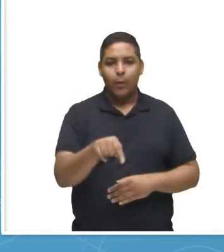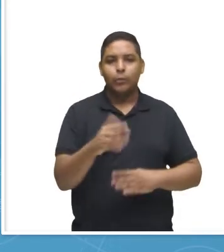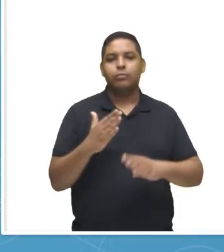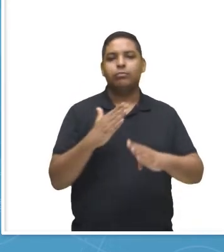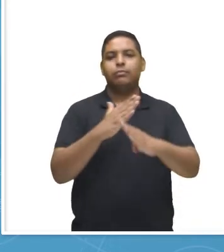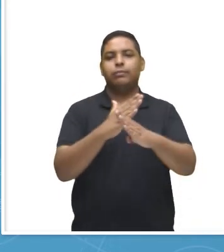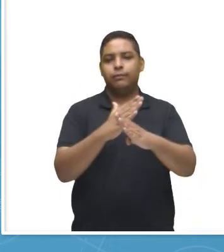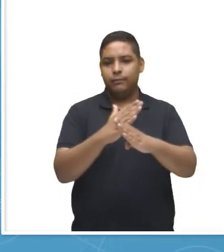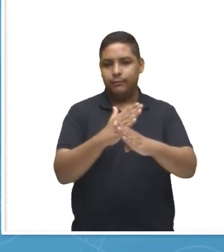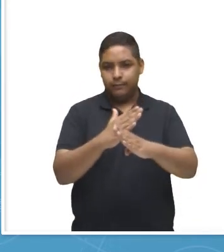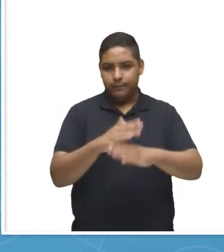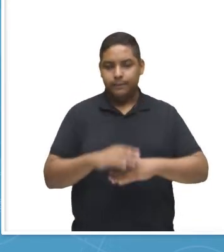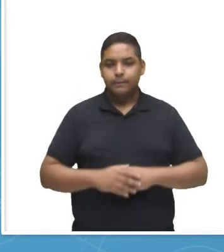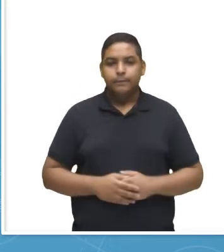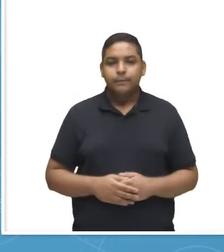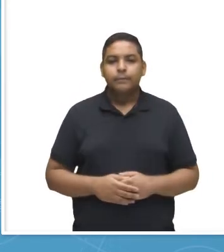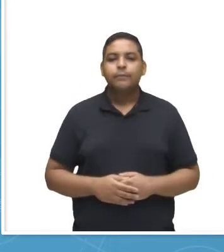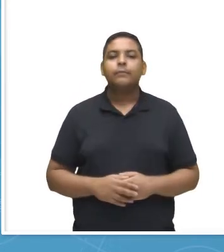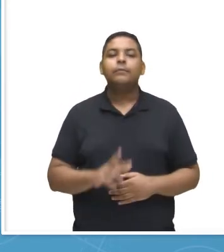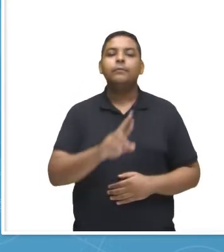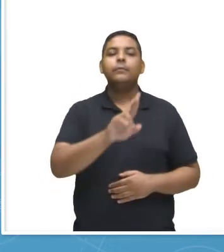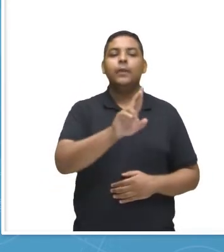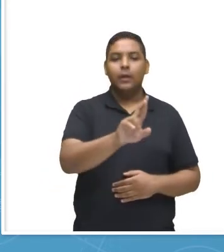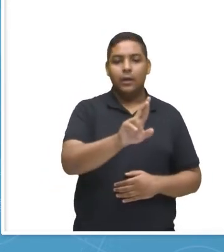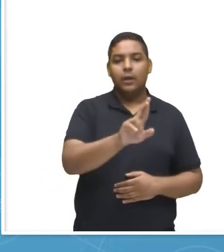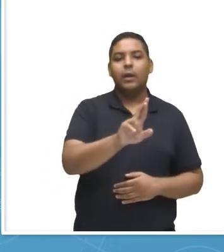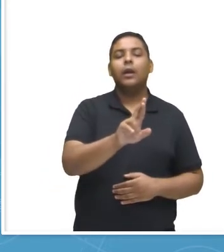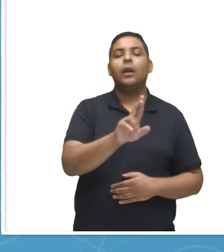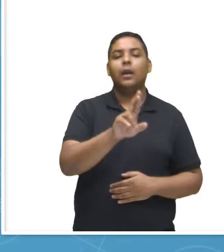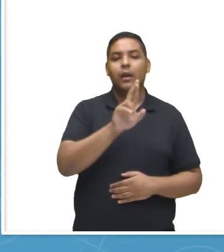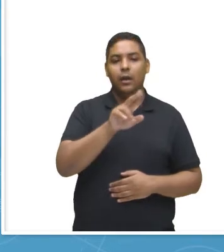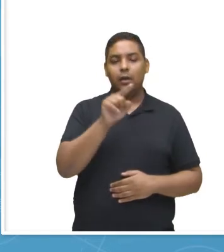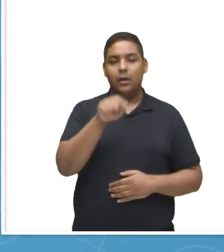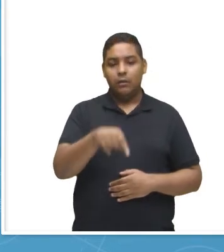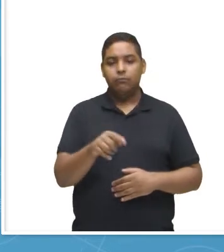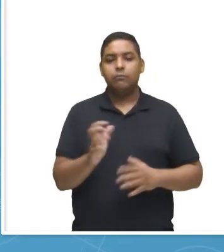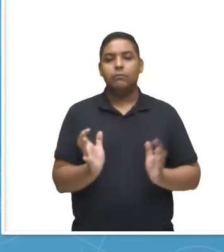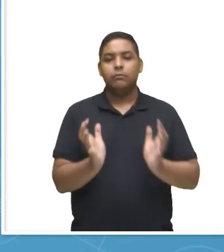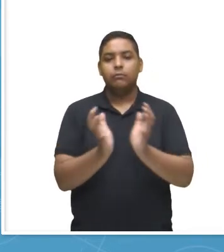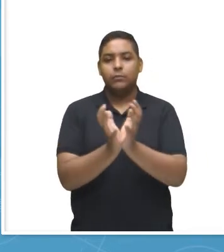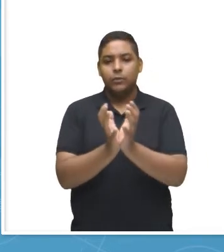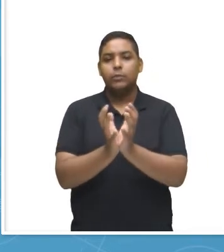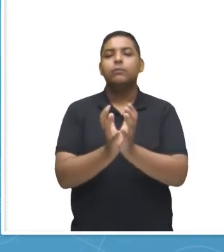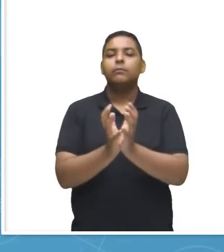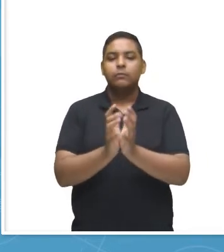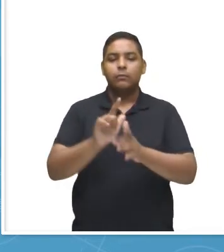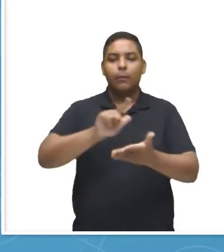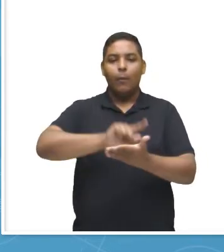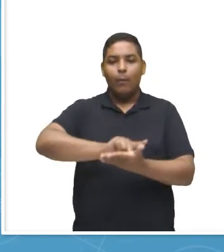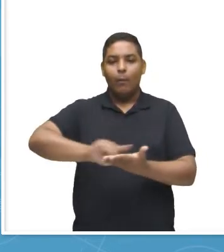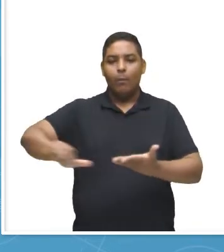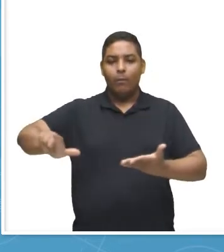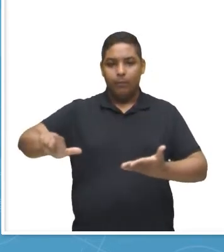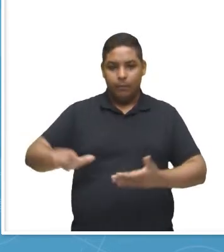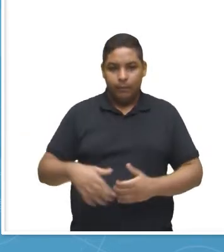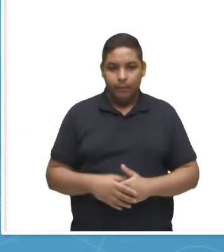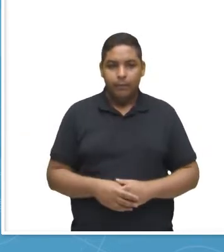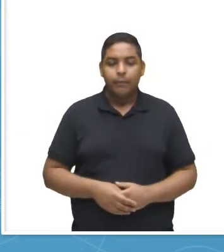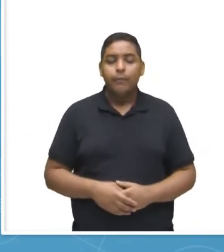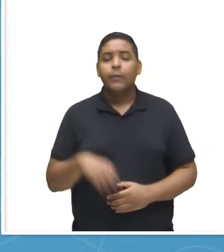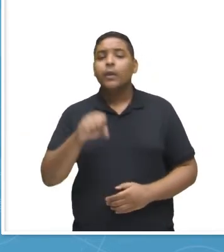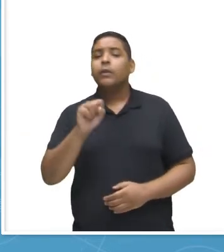R interseção R é um conjunto vazio. A letra B também é incorreta porque se duas retas